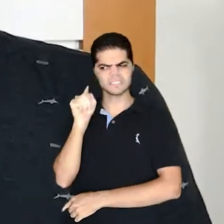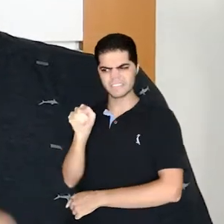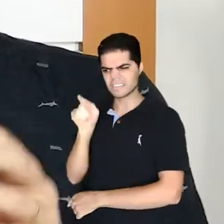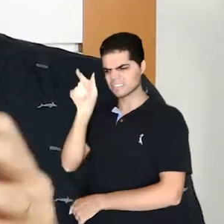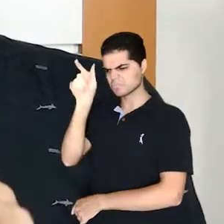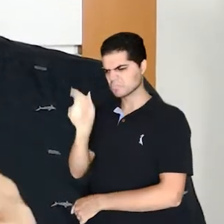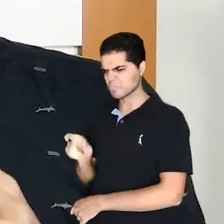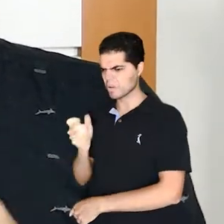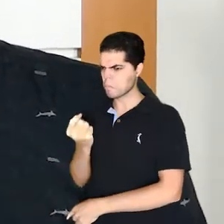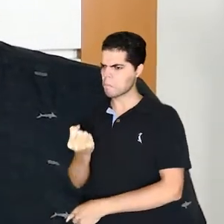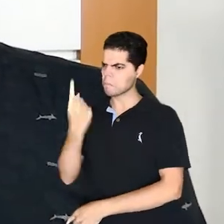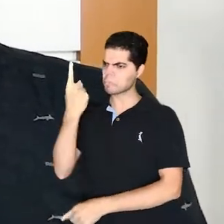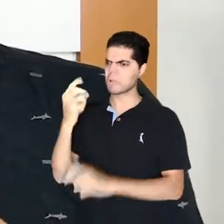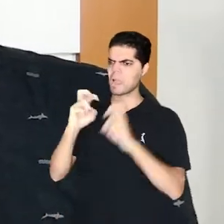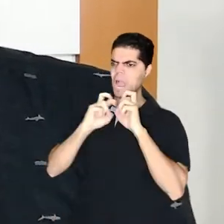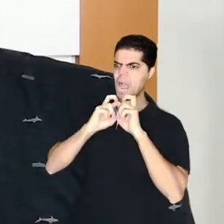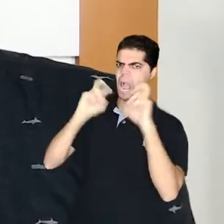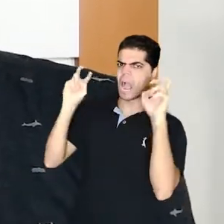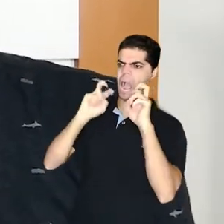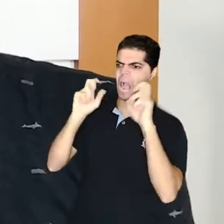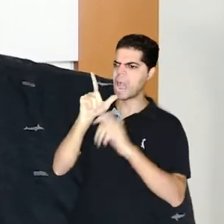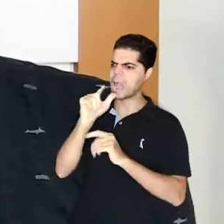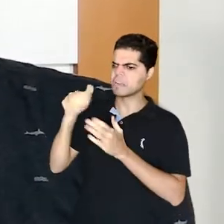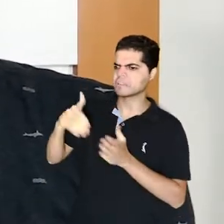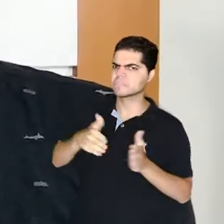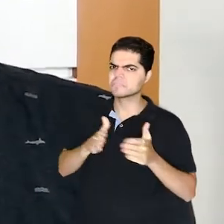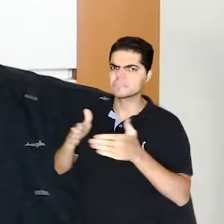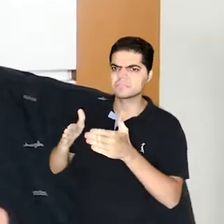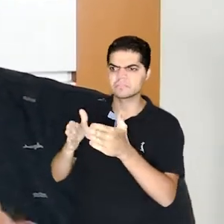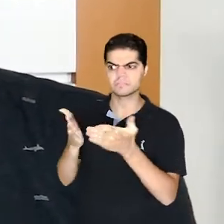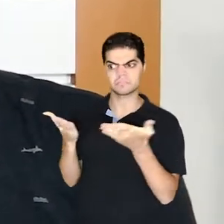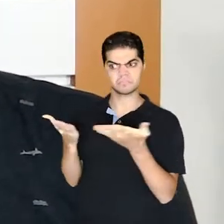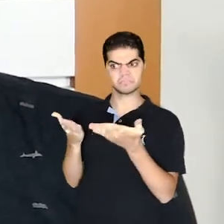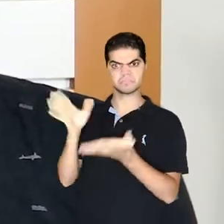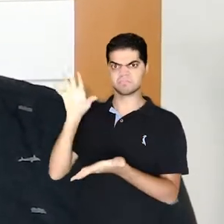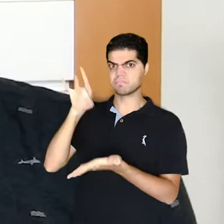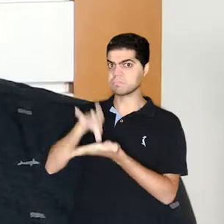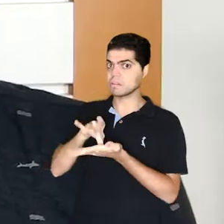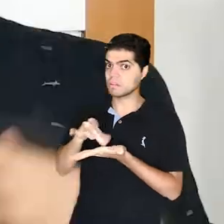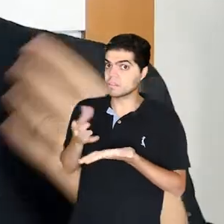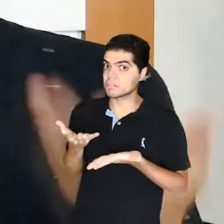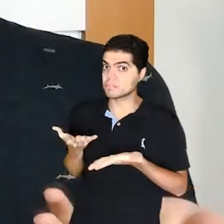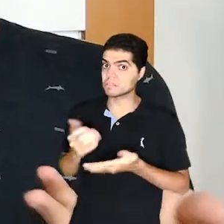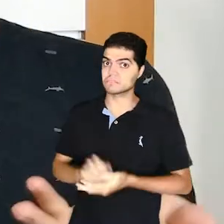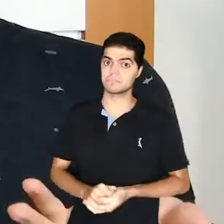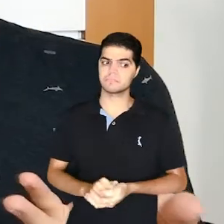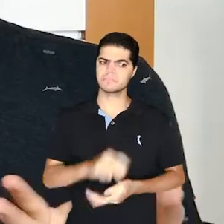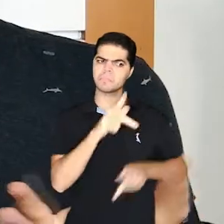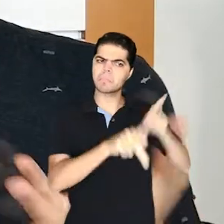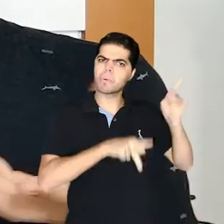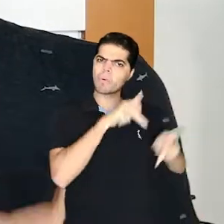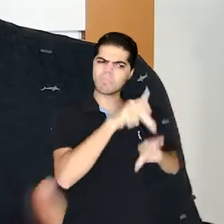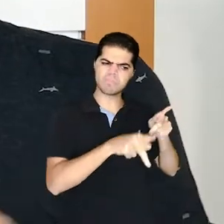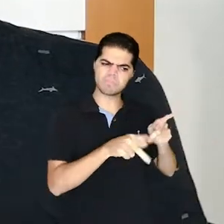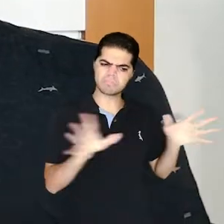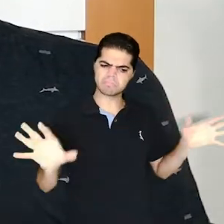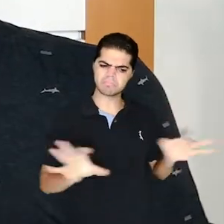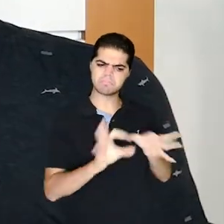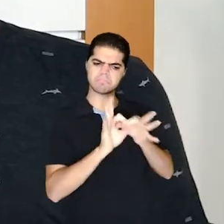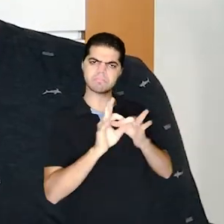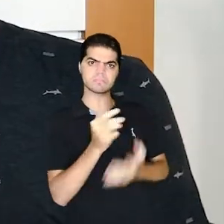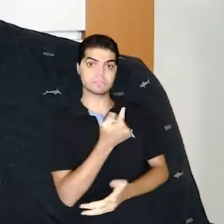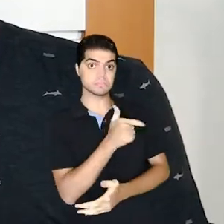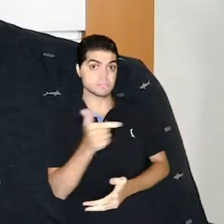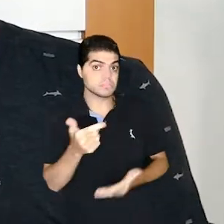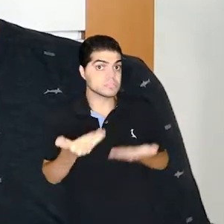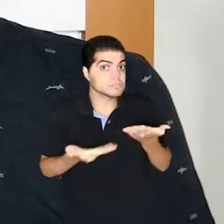essa independência foi feita de fato por um grito de uma pessoa às margens do Rio Ipiranga? Será que não tiveram outras pessoas